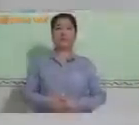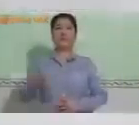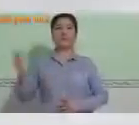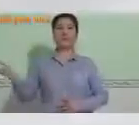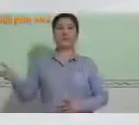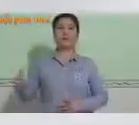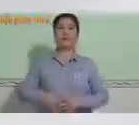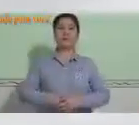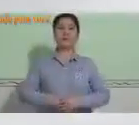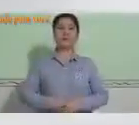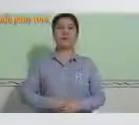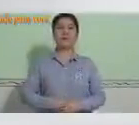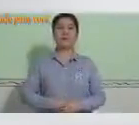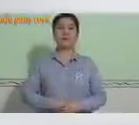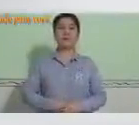fabricante.